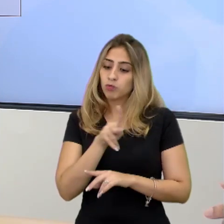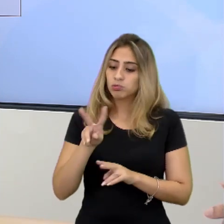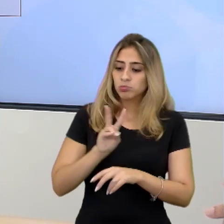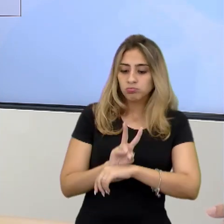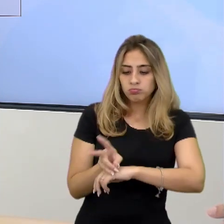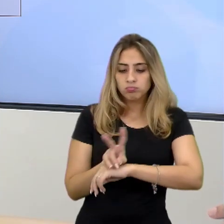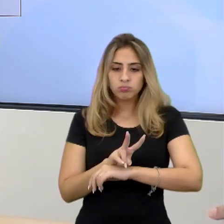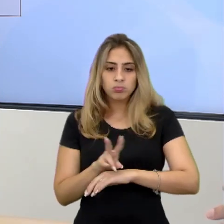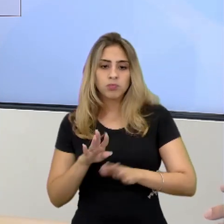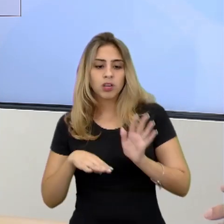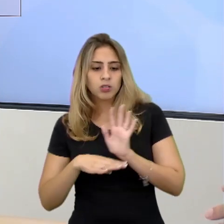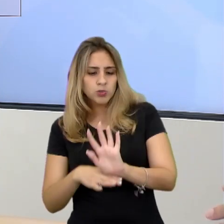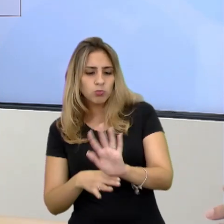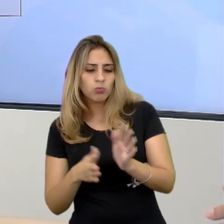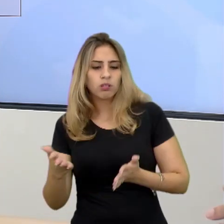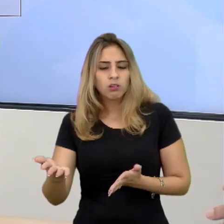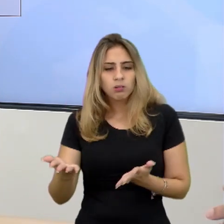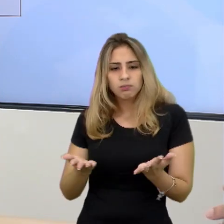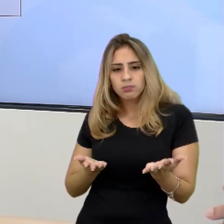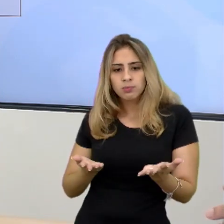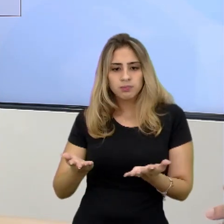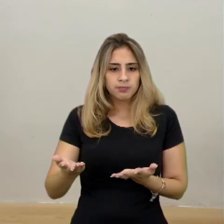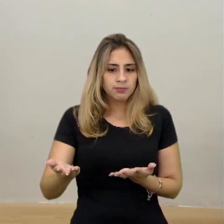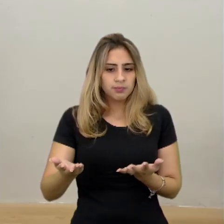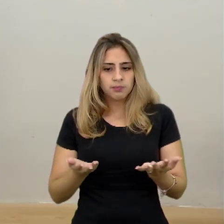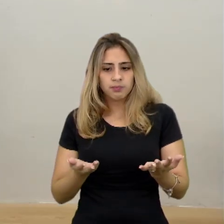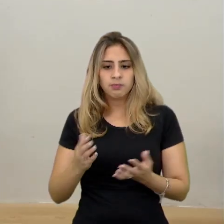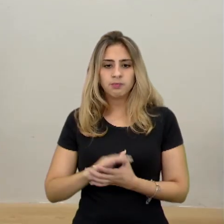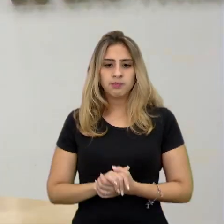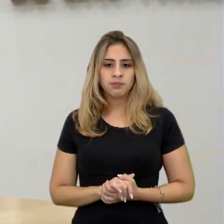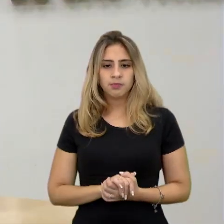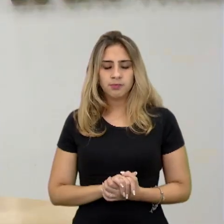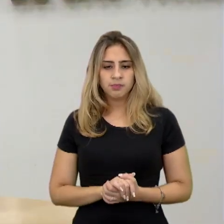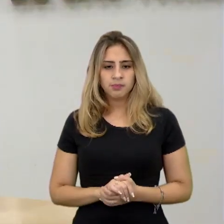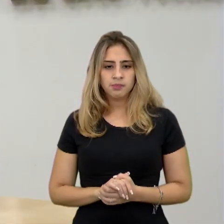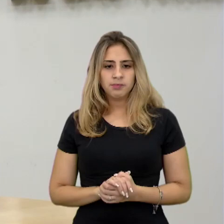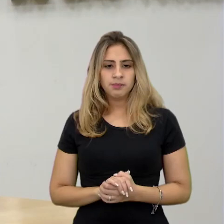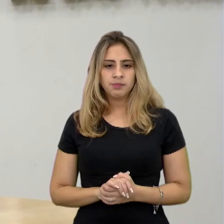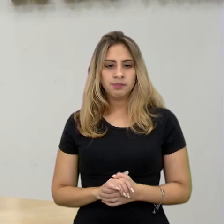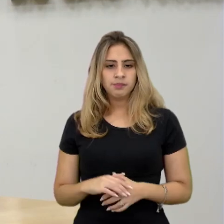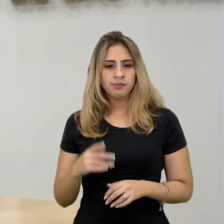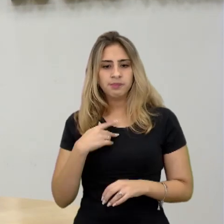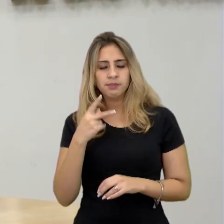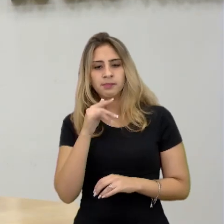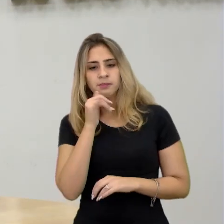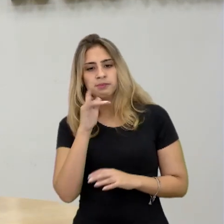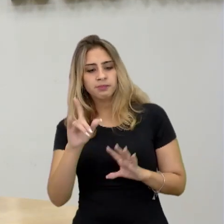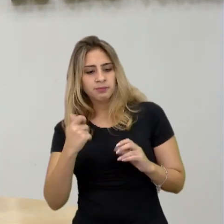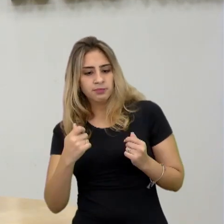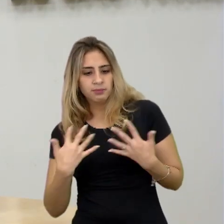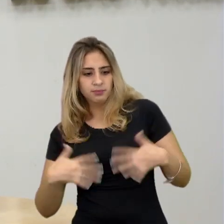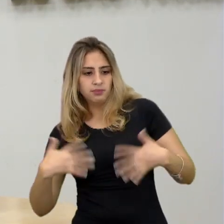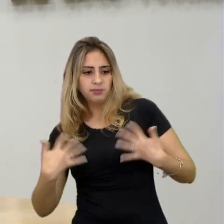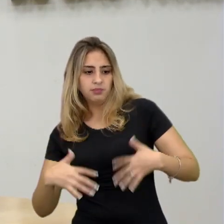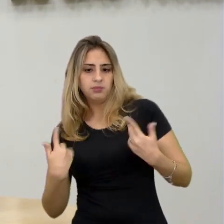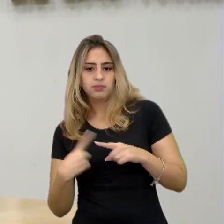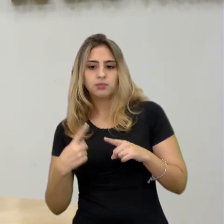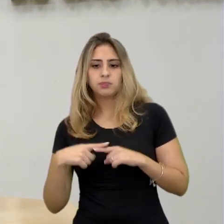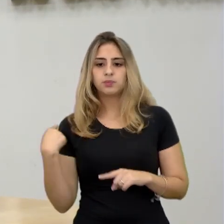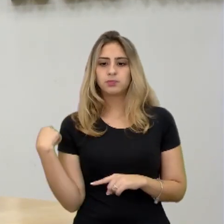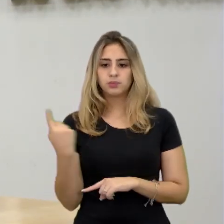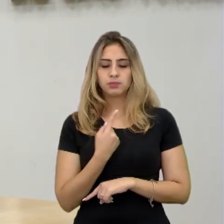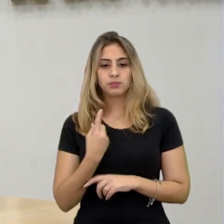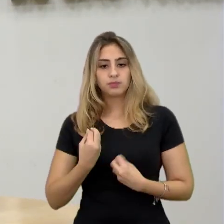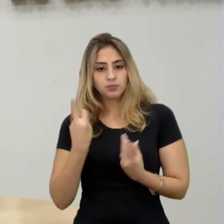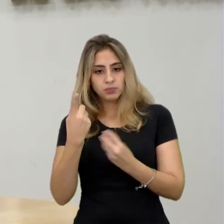vai mediando, aparando algumas arestas, né, professor Kleber? Sim. E assim, não precisa entrar em pânico, porque a gente vai dar